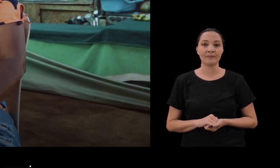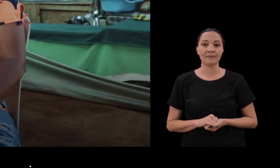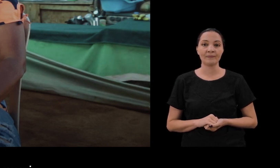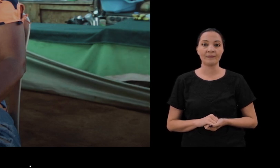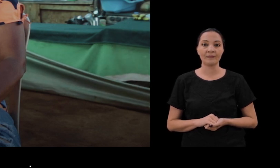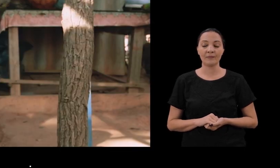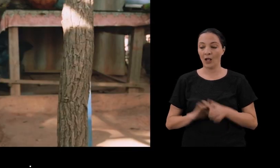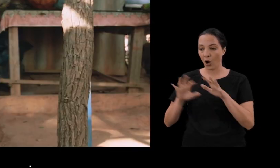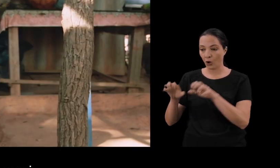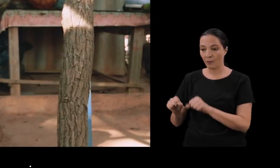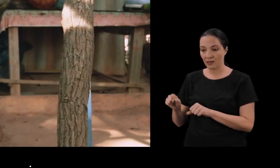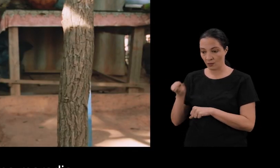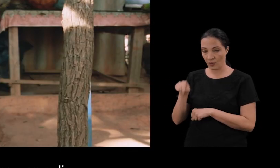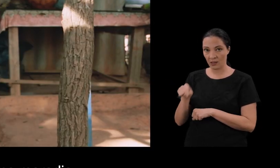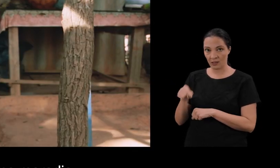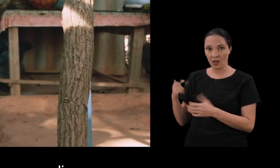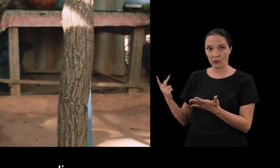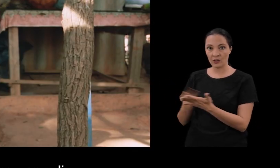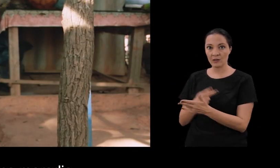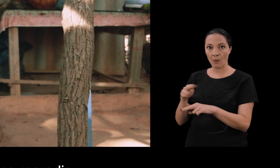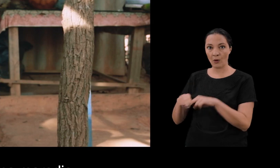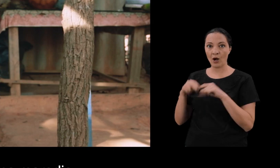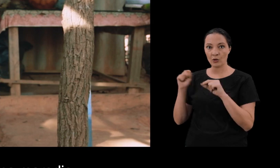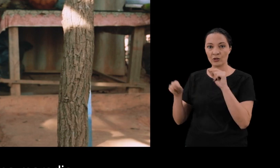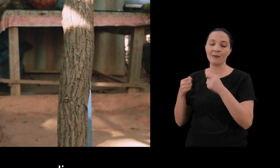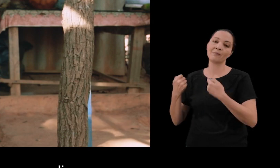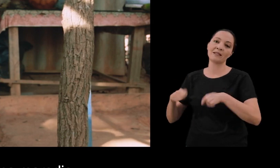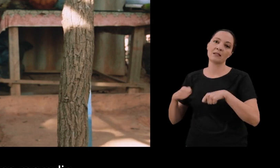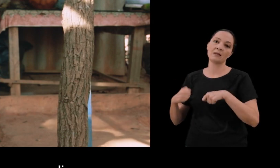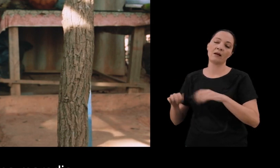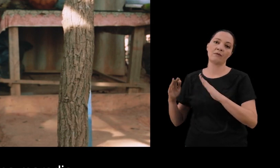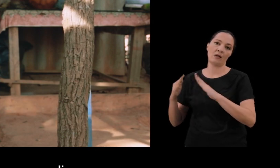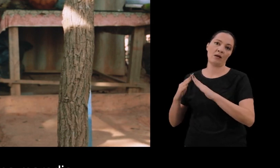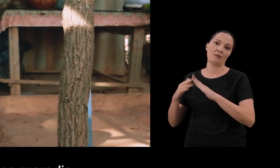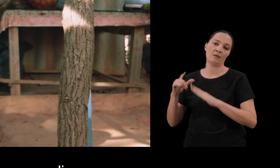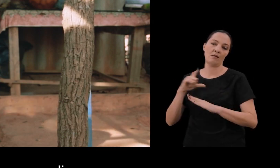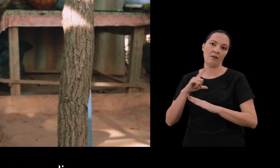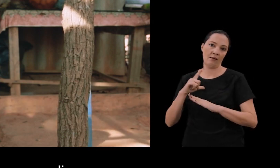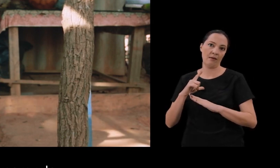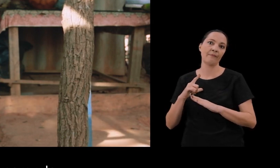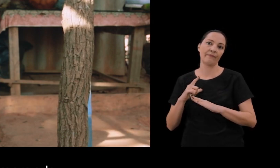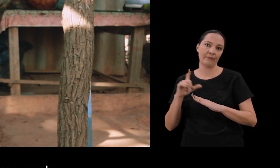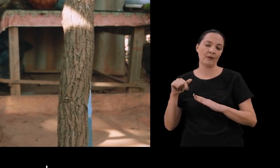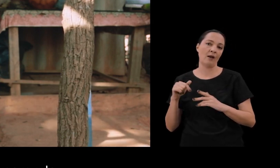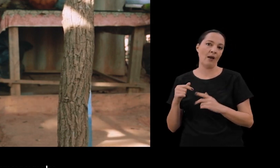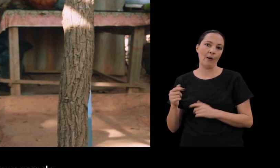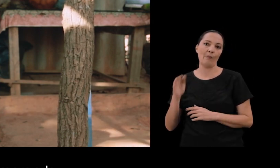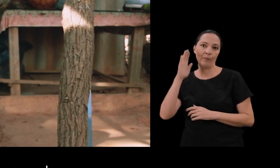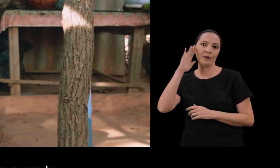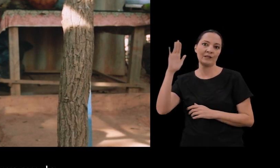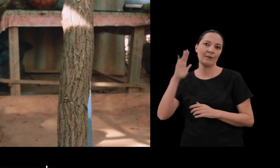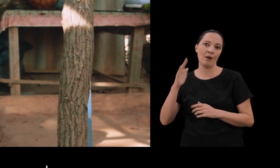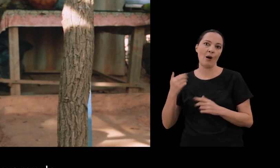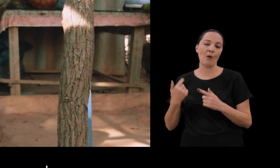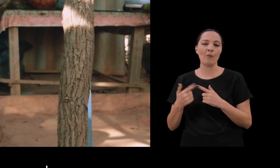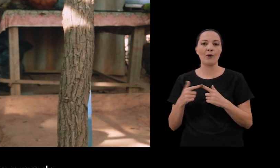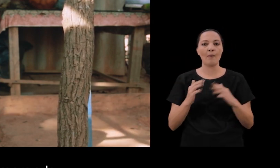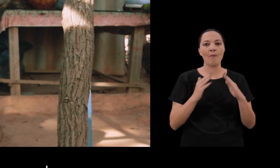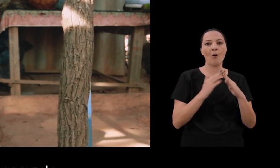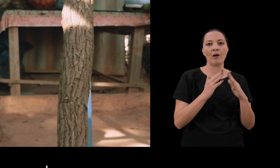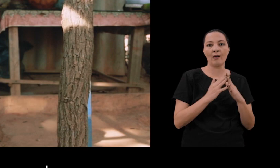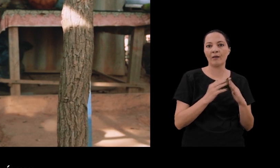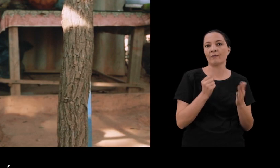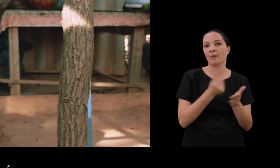A ocupação aqui surgiu pelo seguinte, pela necessidade, né, de ter uma moradia, primeiramente, né, que a gente estava morando de aluguel, em